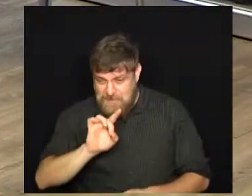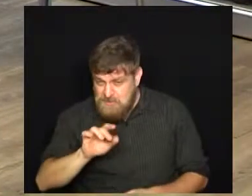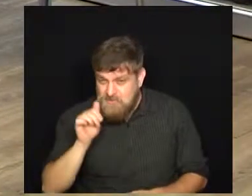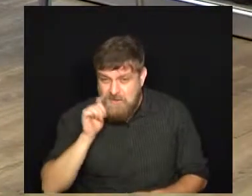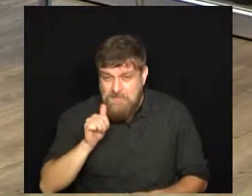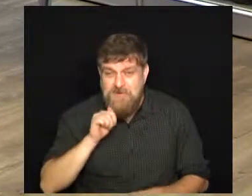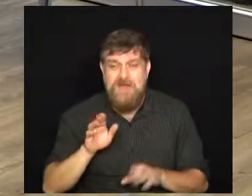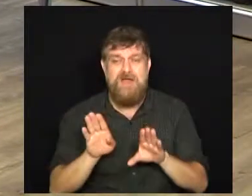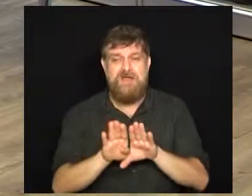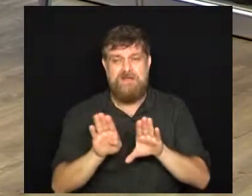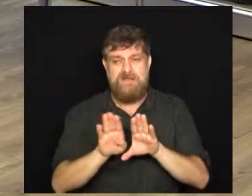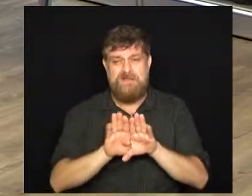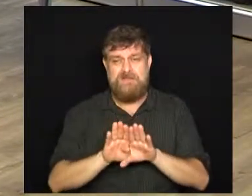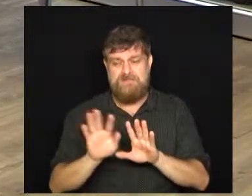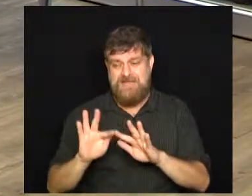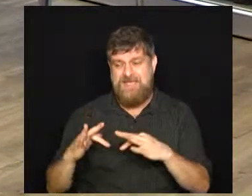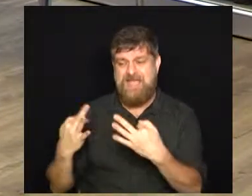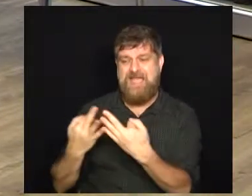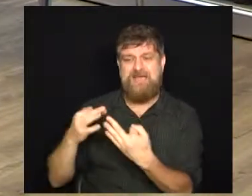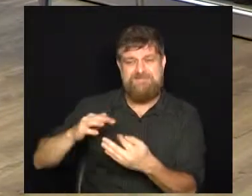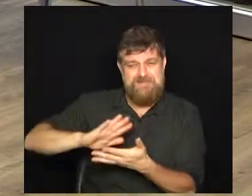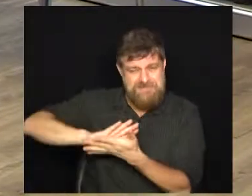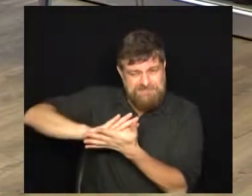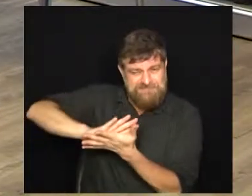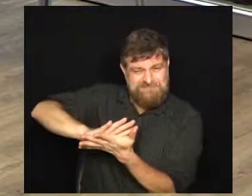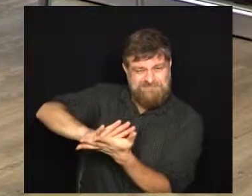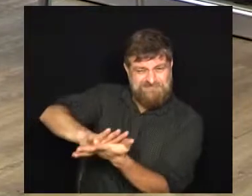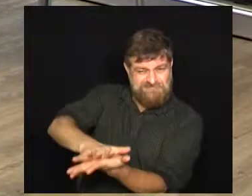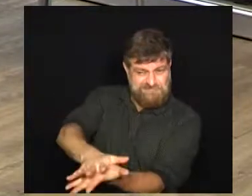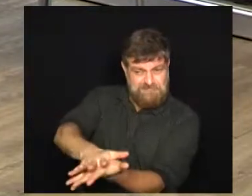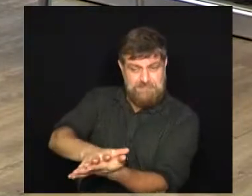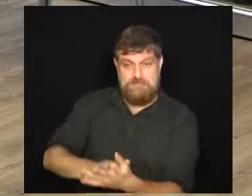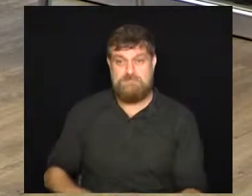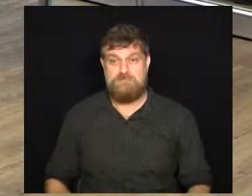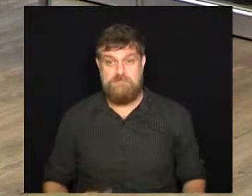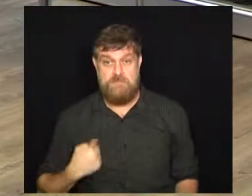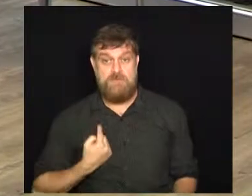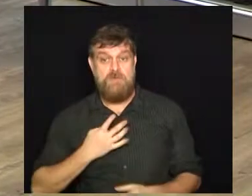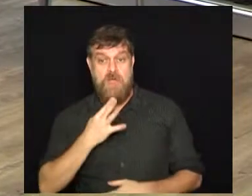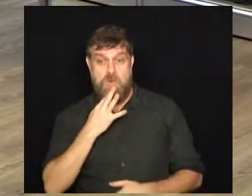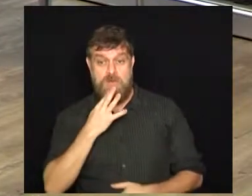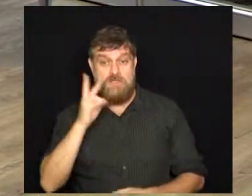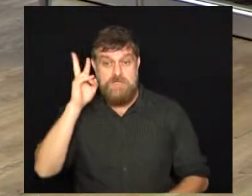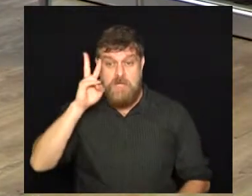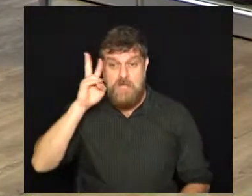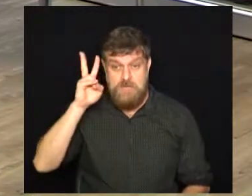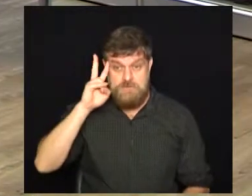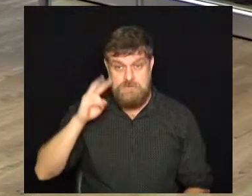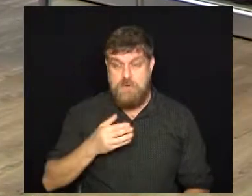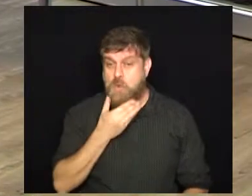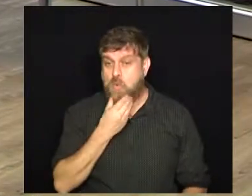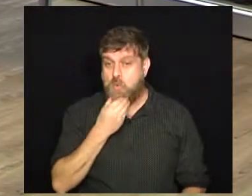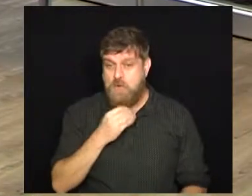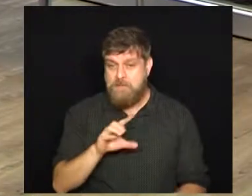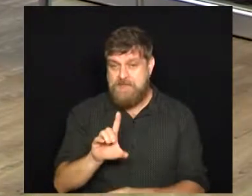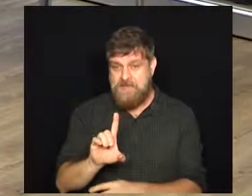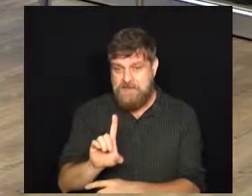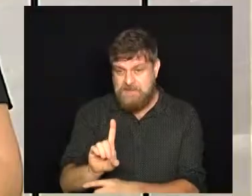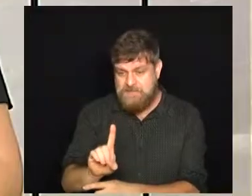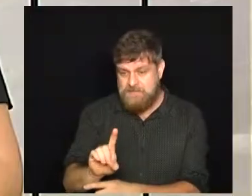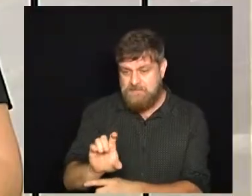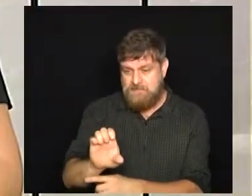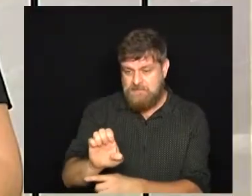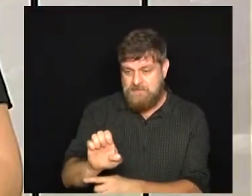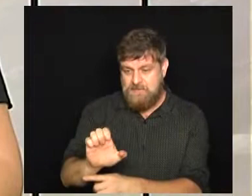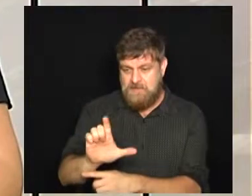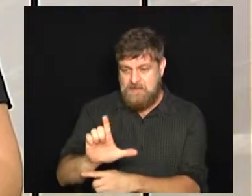né? Atinge a família inteira. Agora a gente vai conhecer a história do seu Delfino, ele que teve a